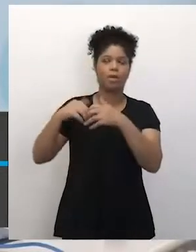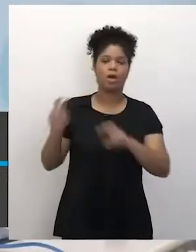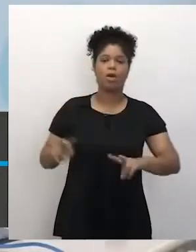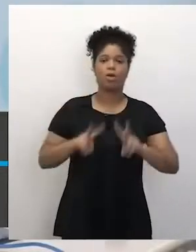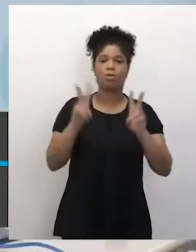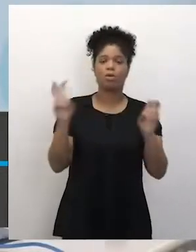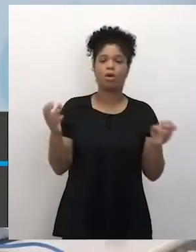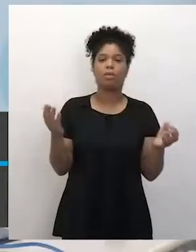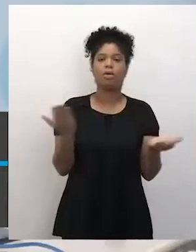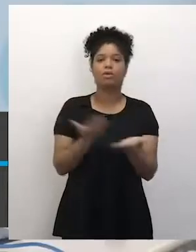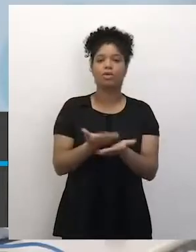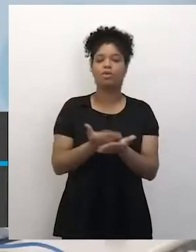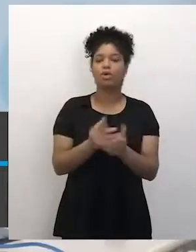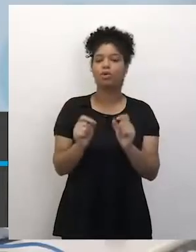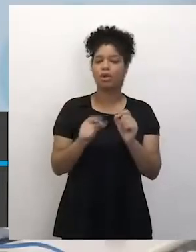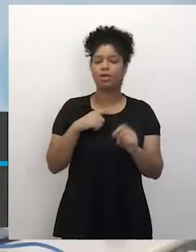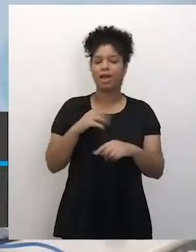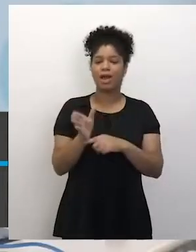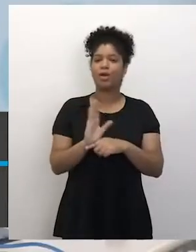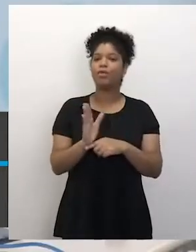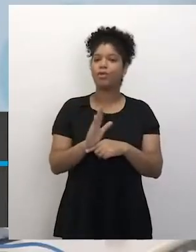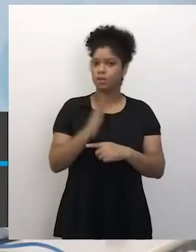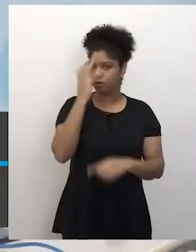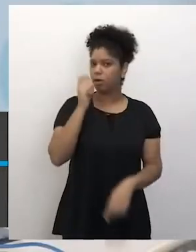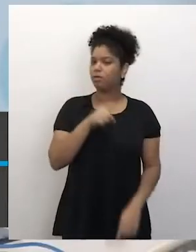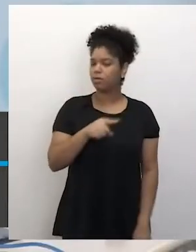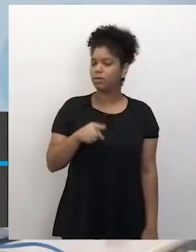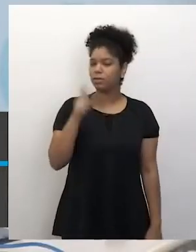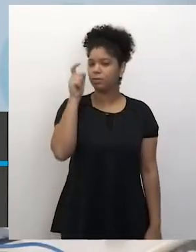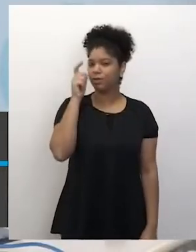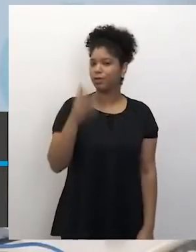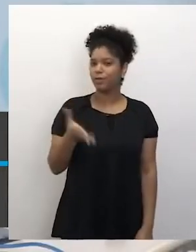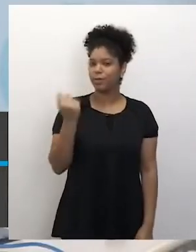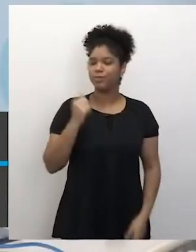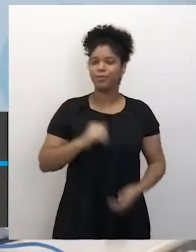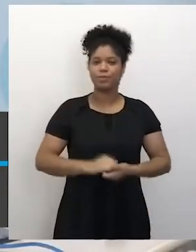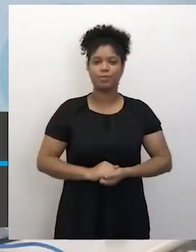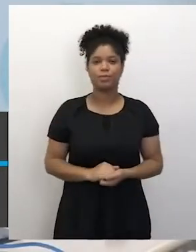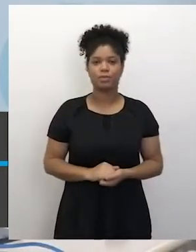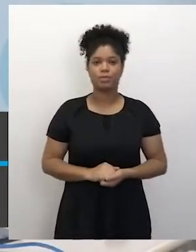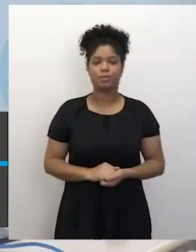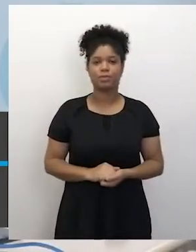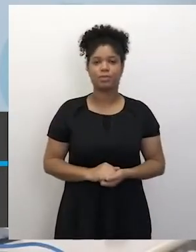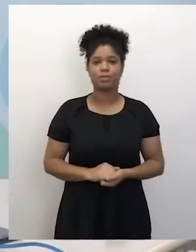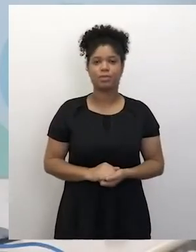aula de hoje, tem um vídeo muito sério para vocês. Assistam.